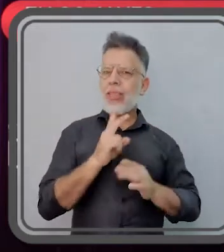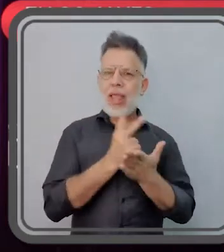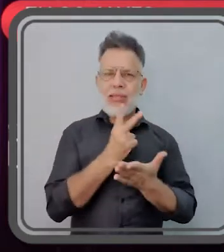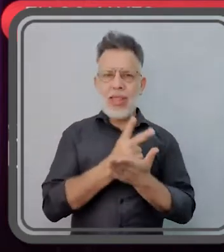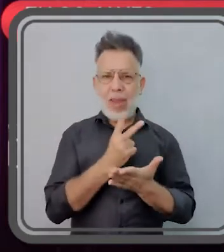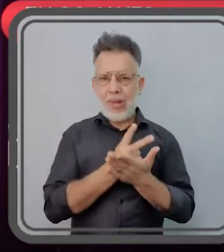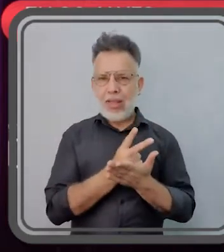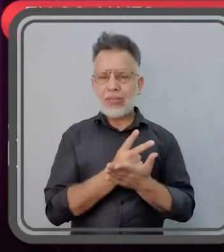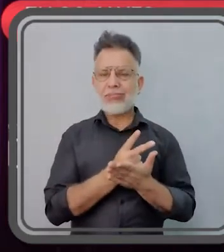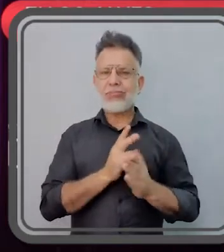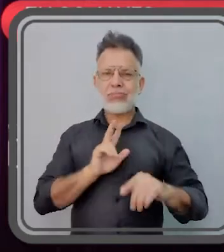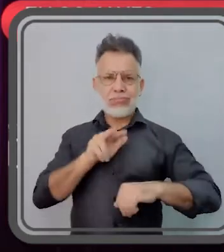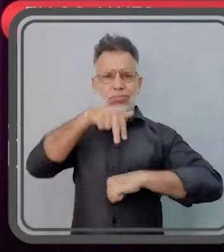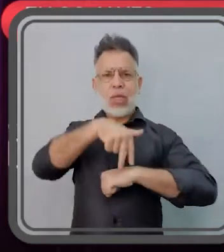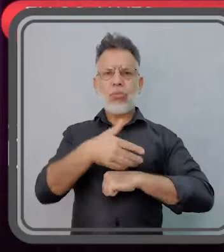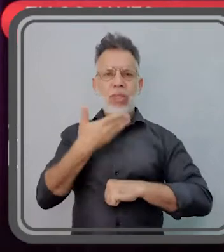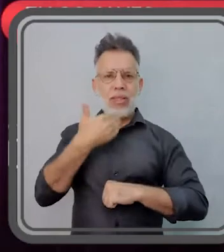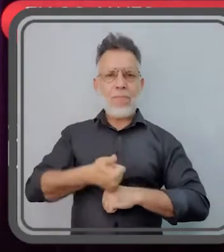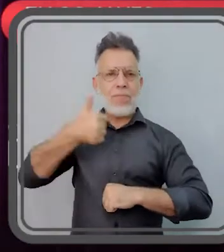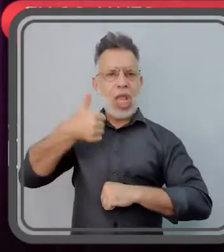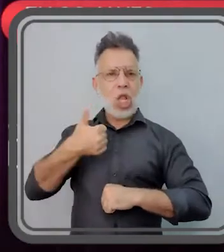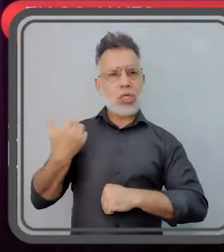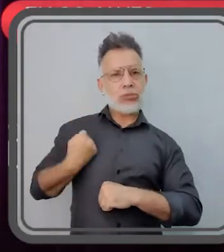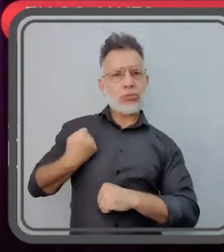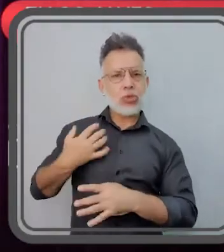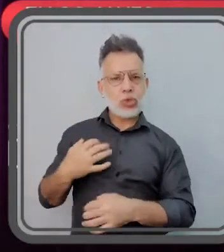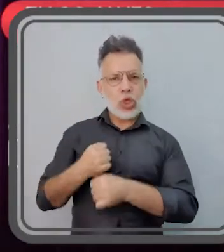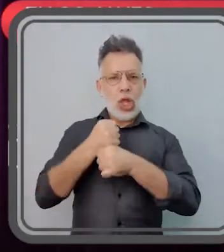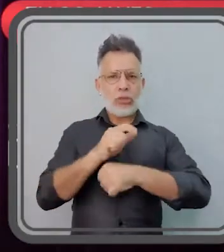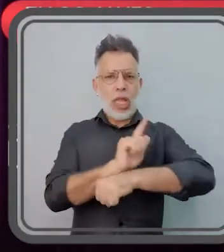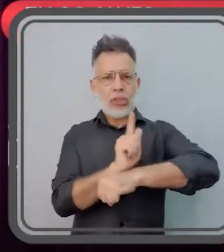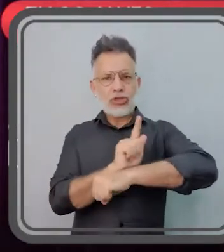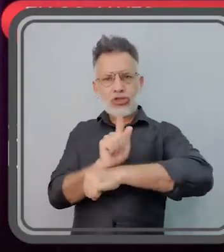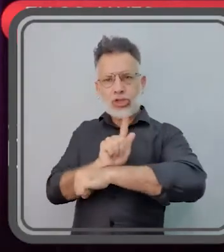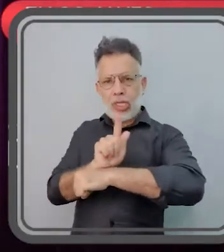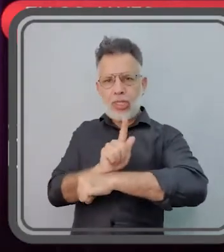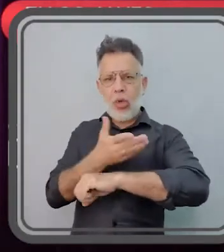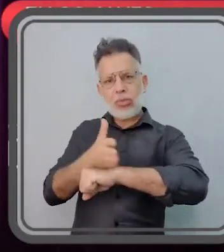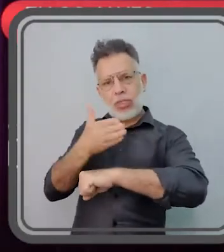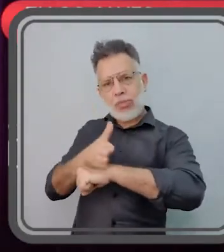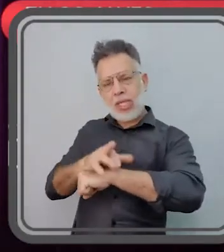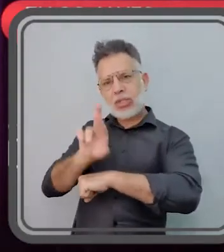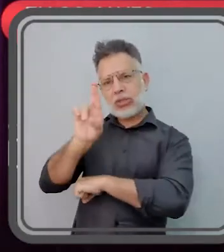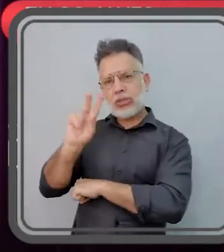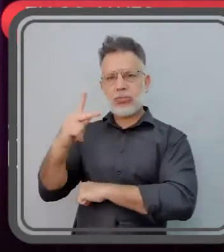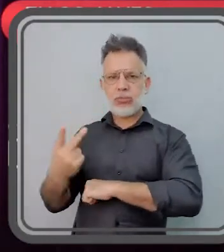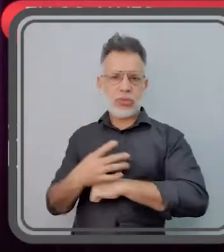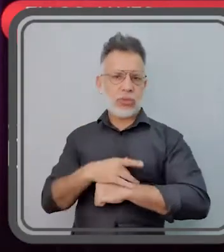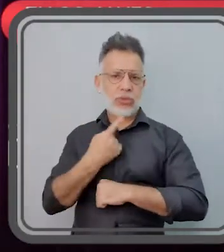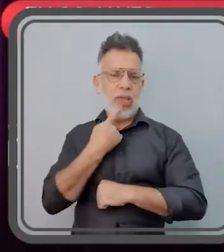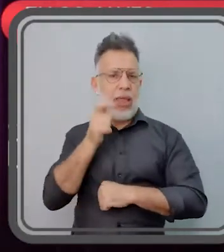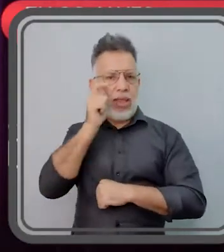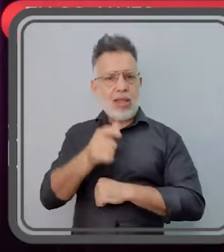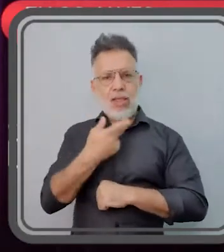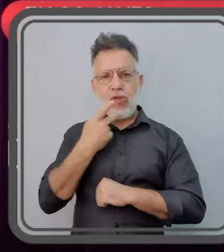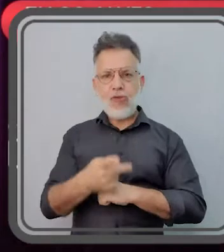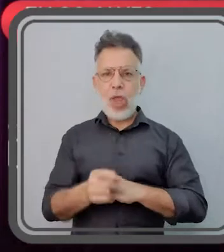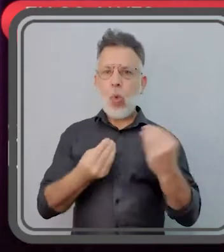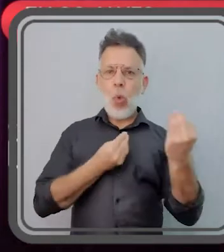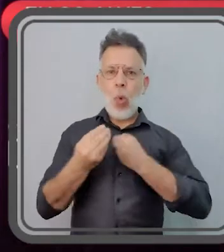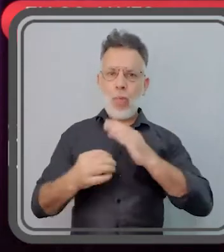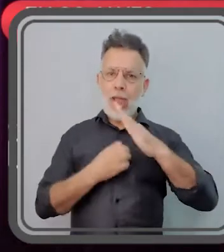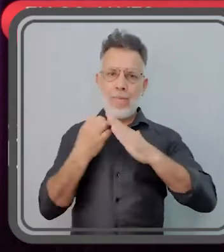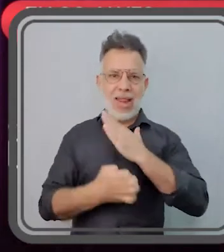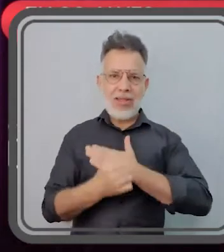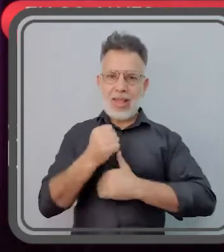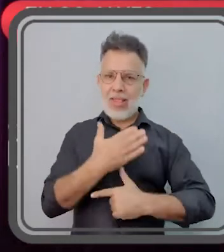sempre se destacando como uma das melhores notas em gestão das práticas de recursos humanos, né? Então é muito interessante ver como uma empresa